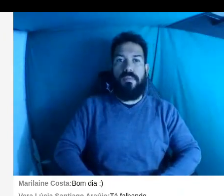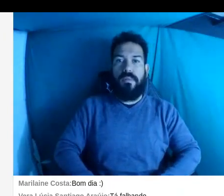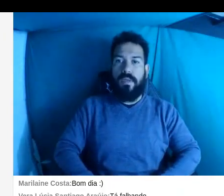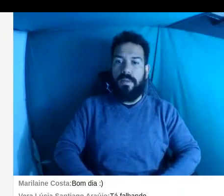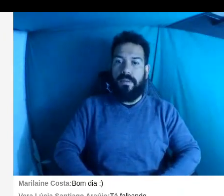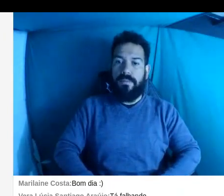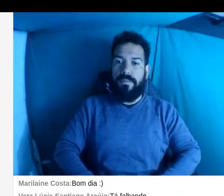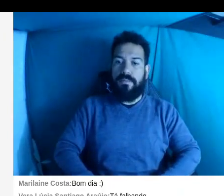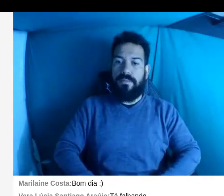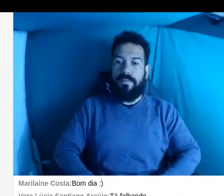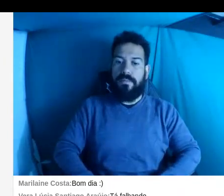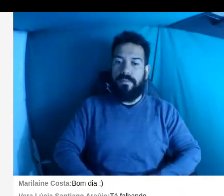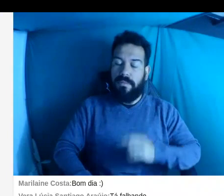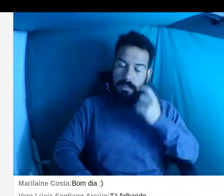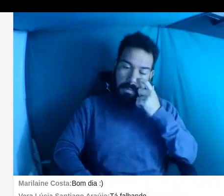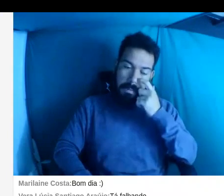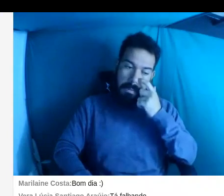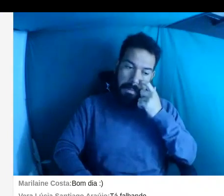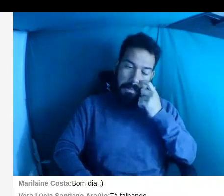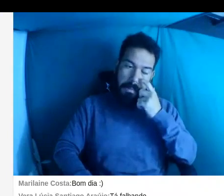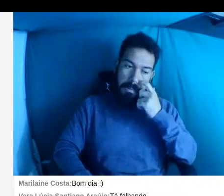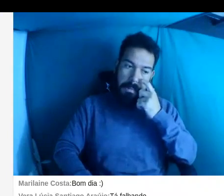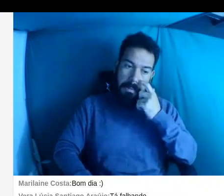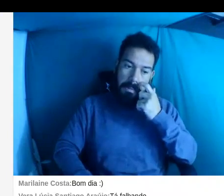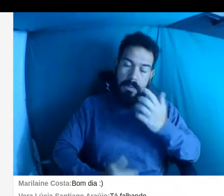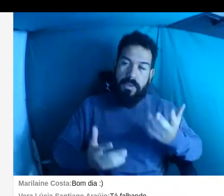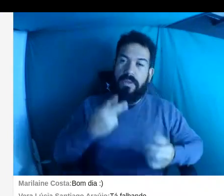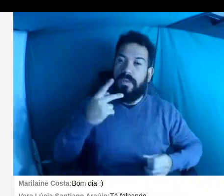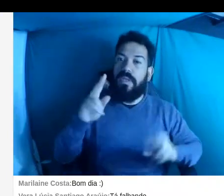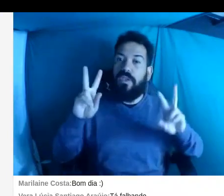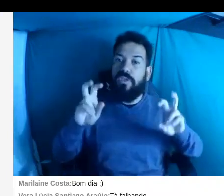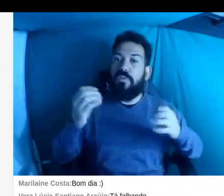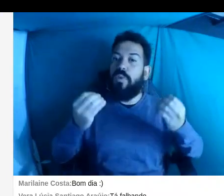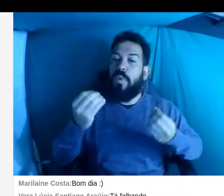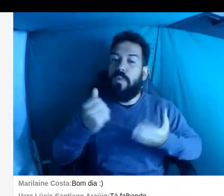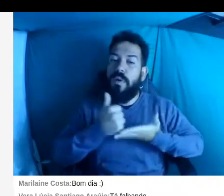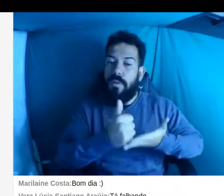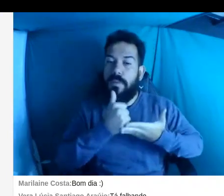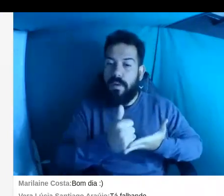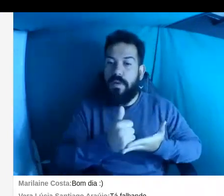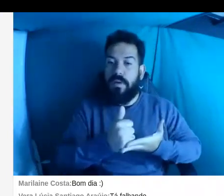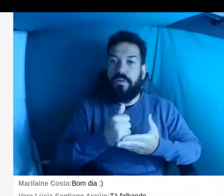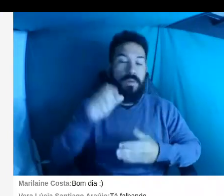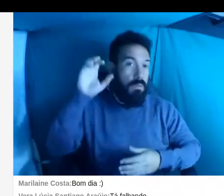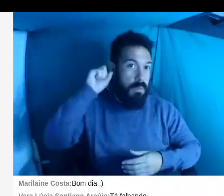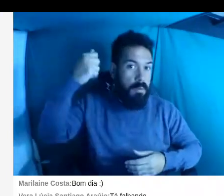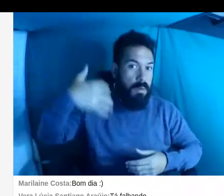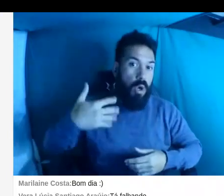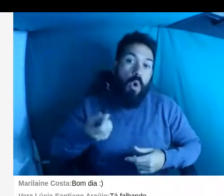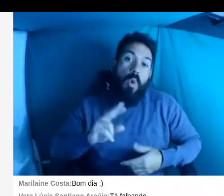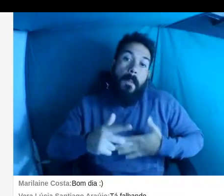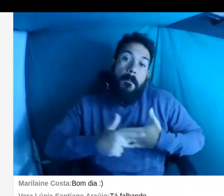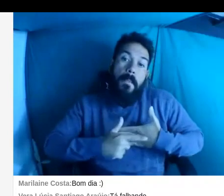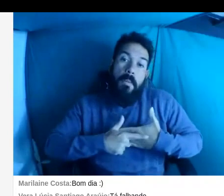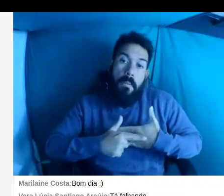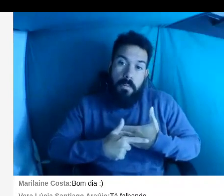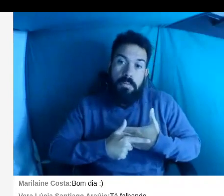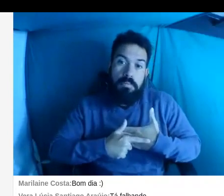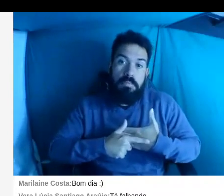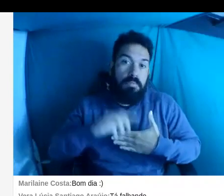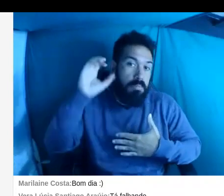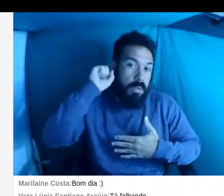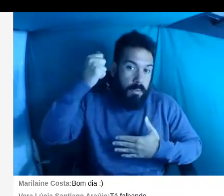E eu vou falar sobre consultoria em audiodescrição, ou sobre o papel do audiodescritor consultor, da pessoa